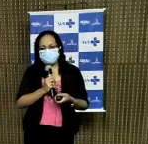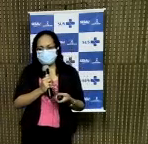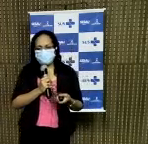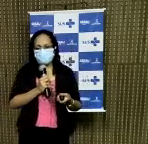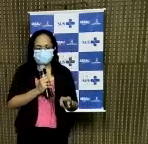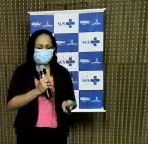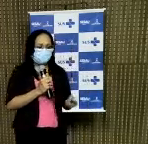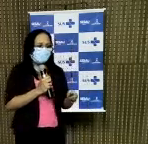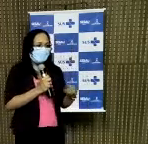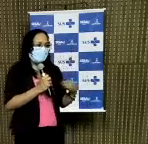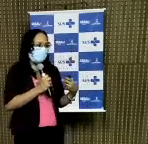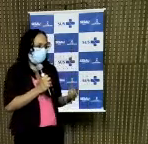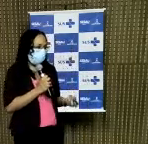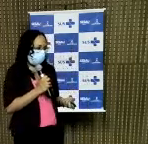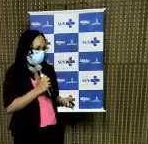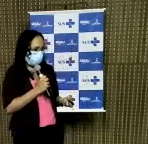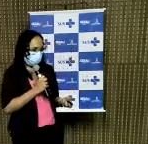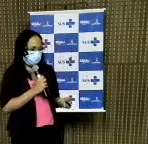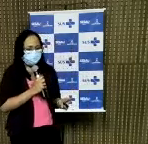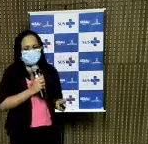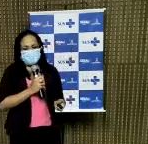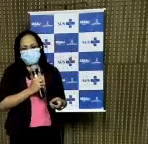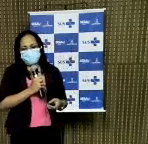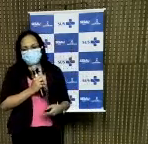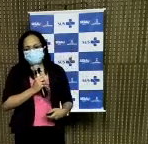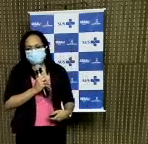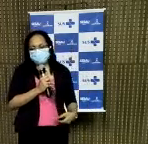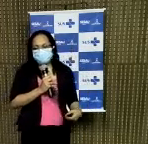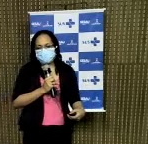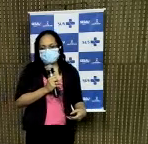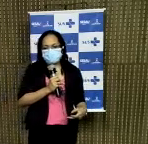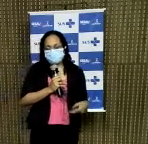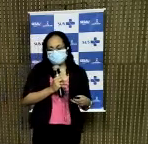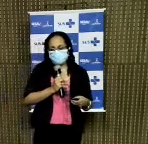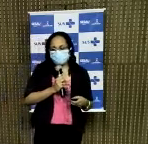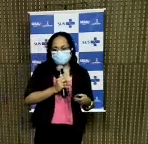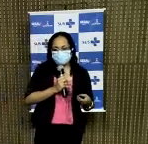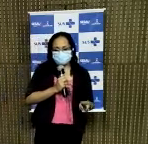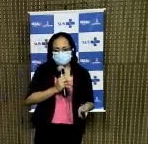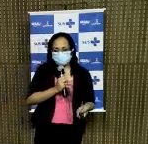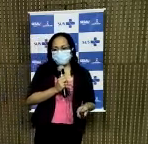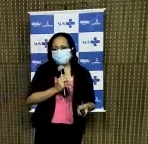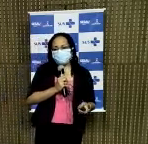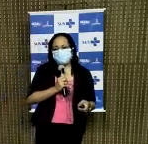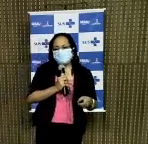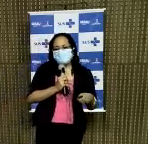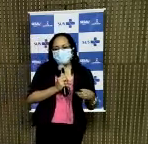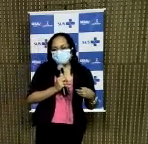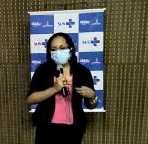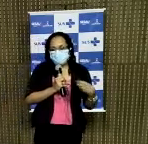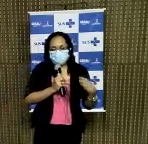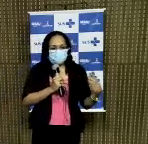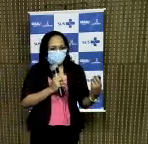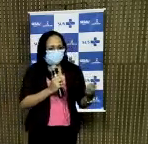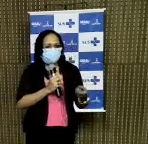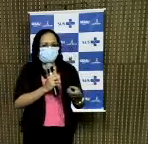e 67% em 2021. A gente sabe que esse número pode ser melhorado,